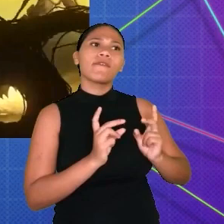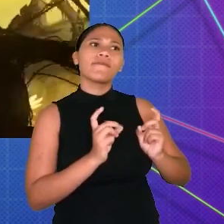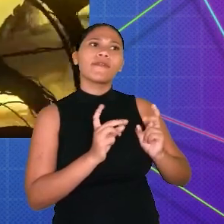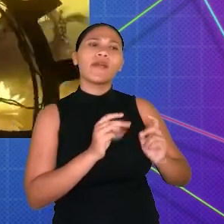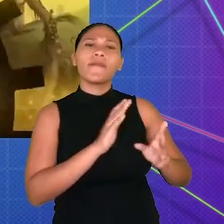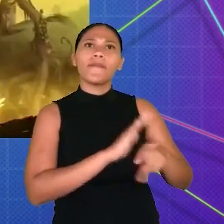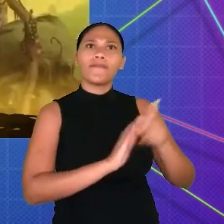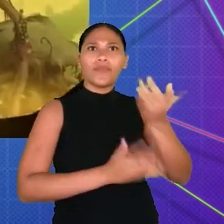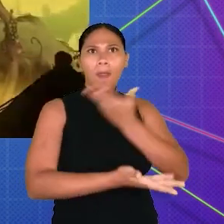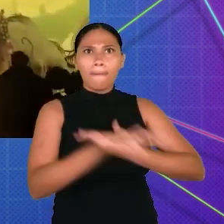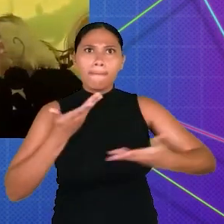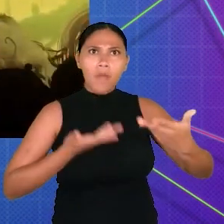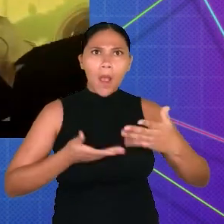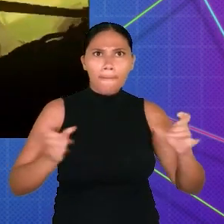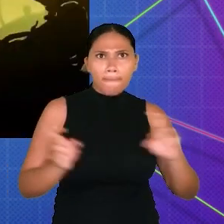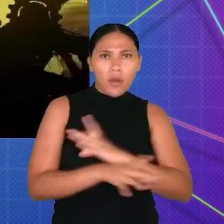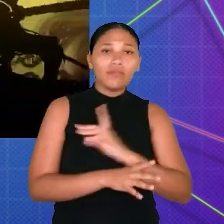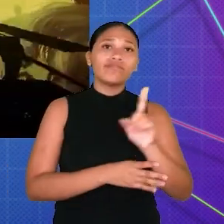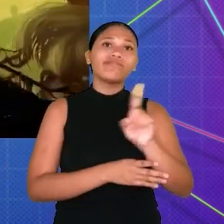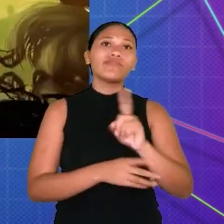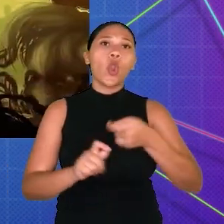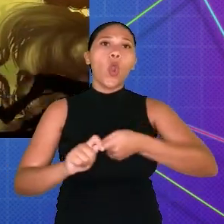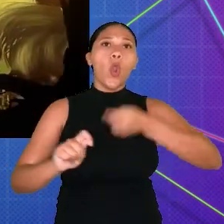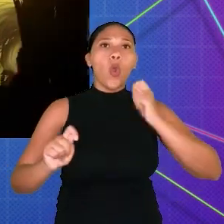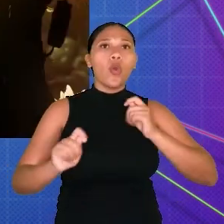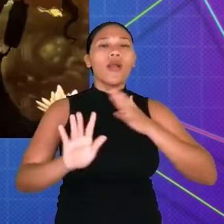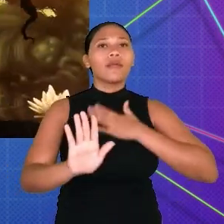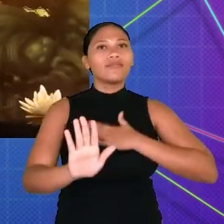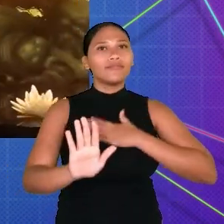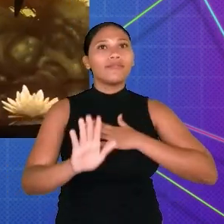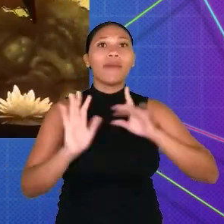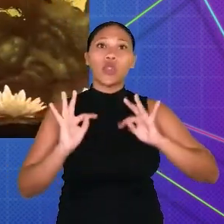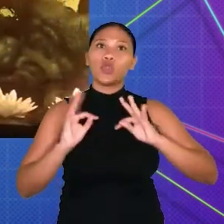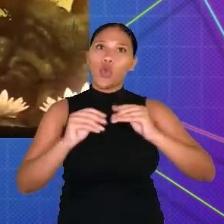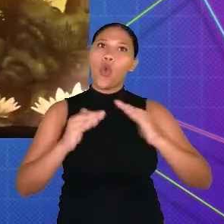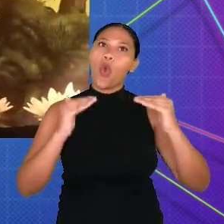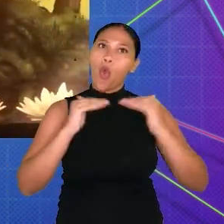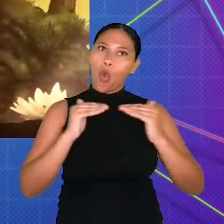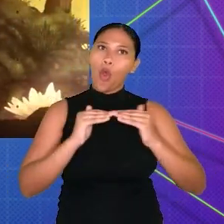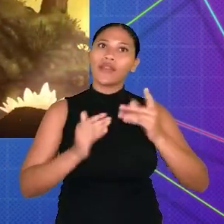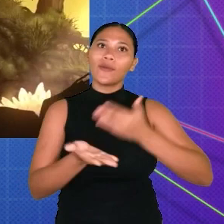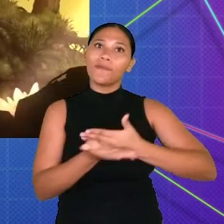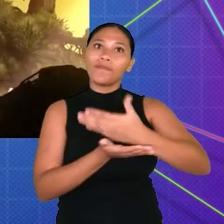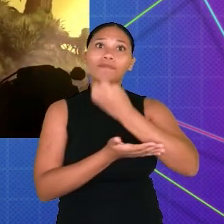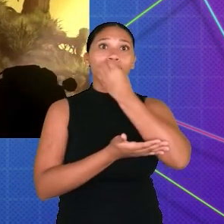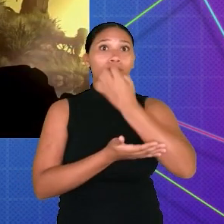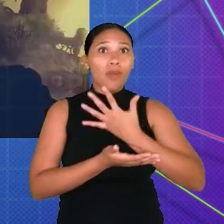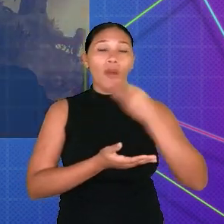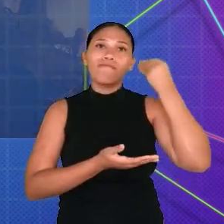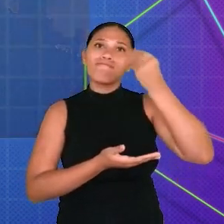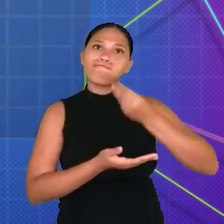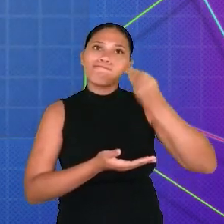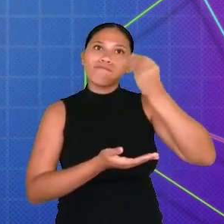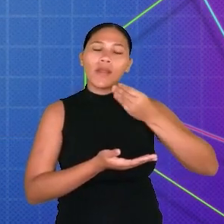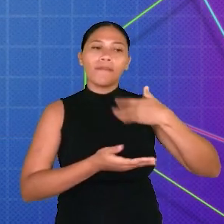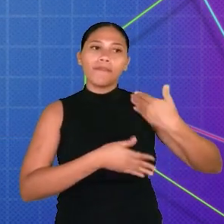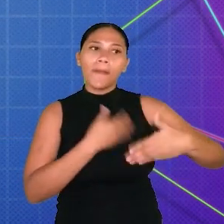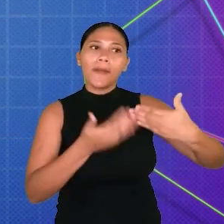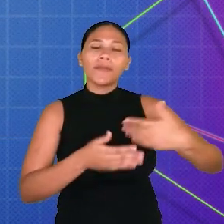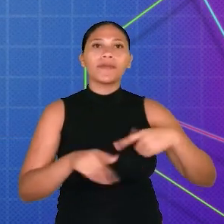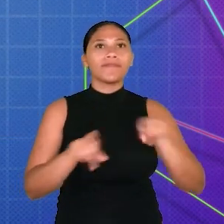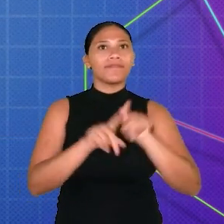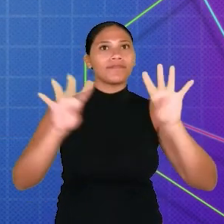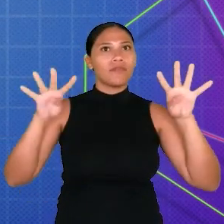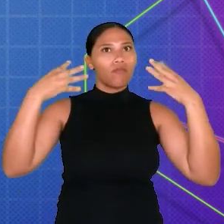financeira recompensadora, não geram lucro significativo, mas todos concordam ser um bom começo para adquirir experiência e